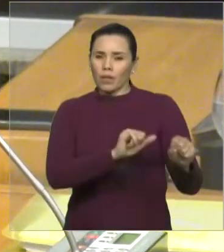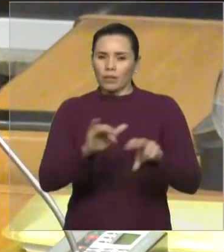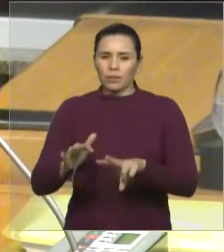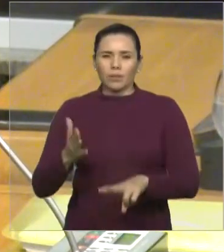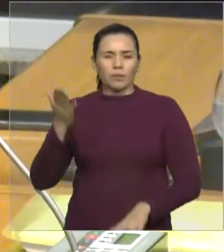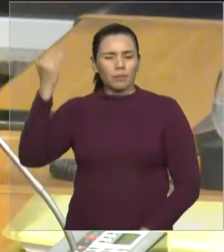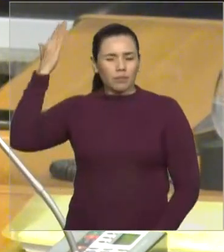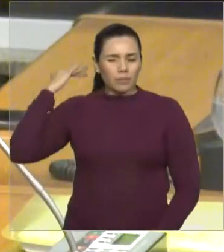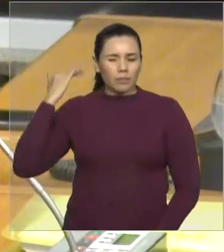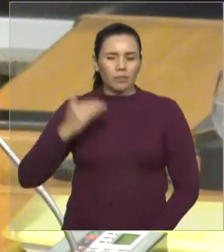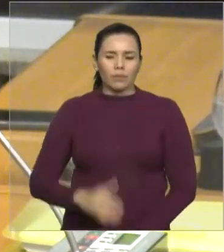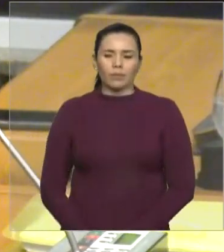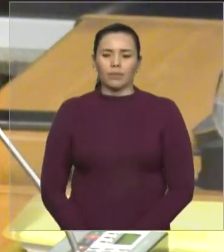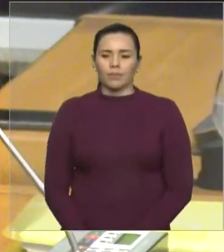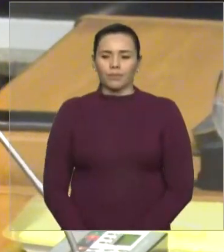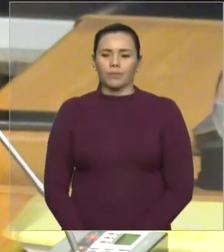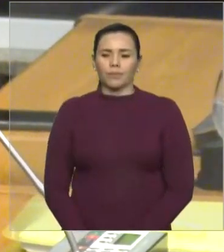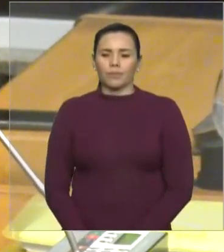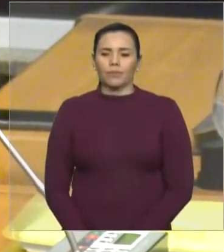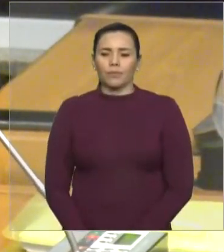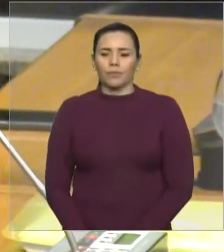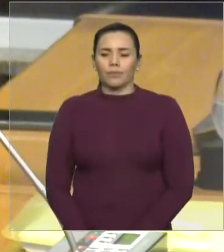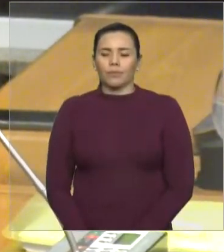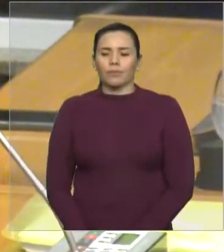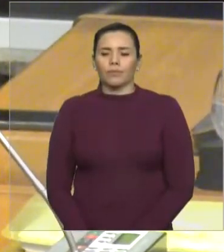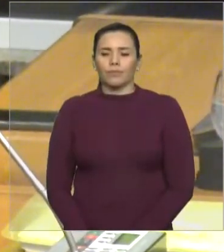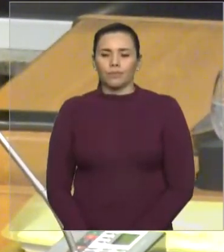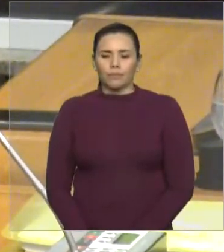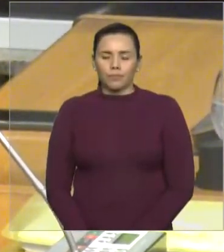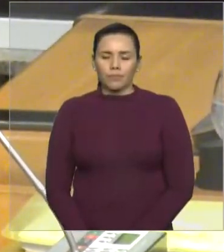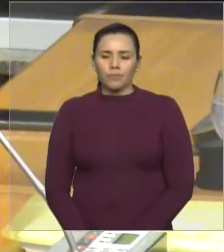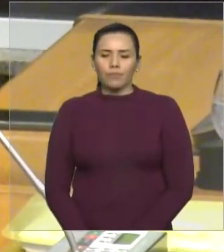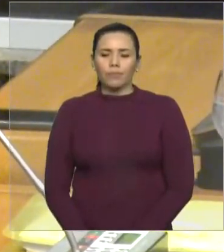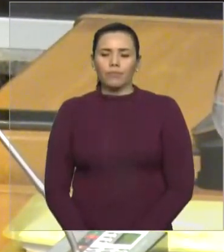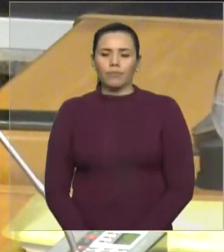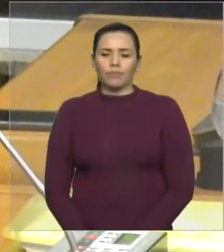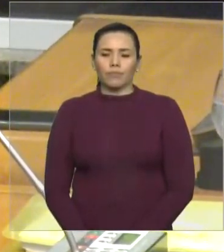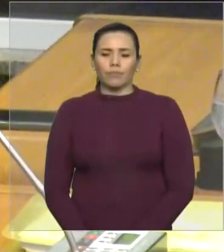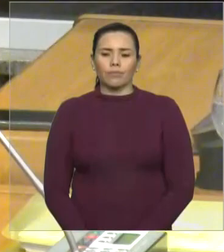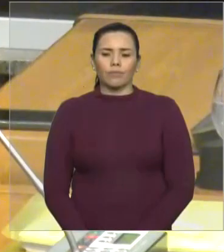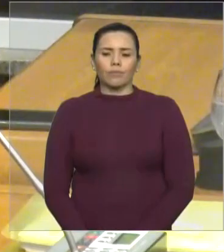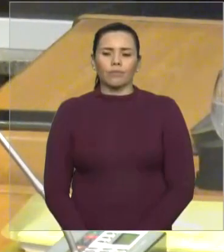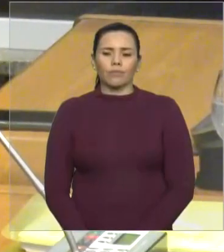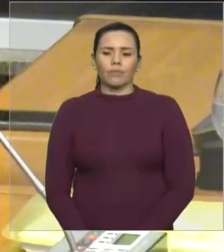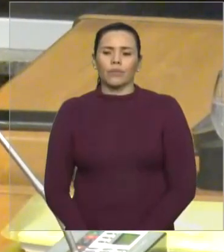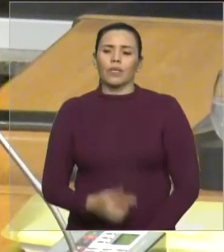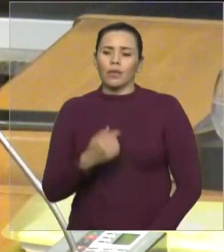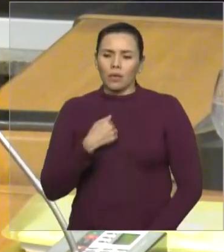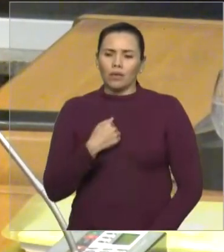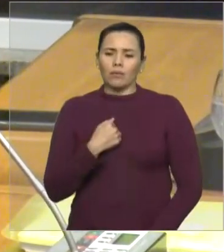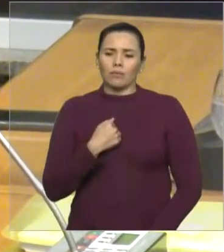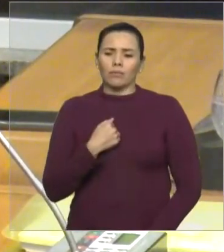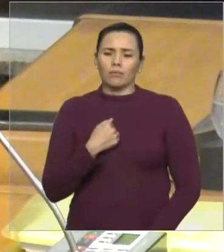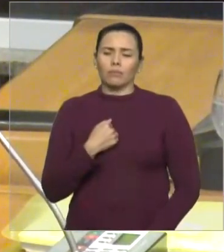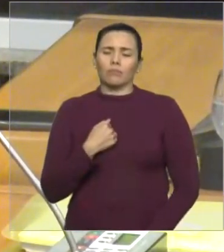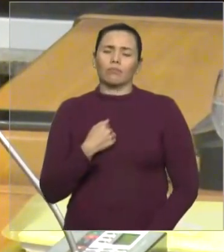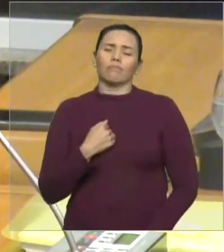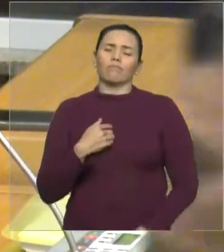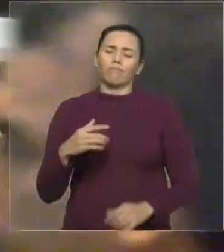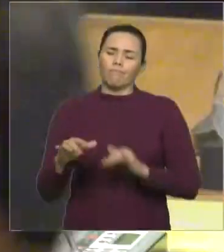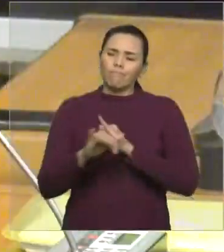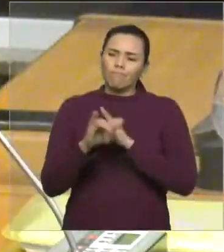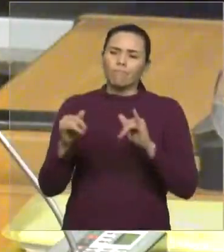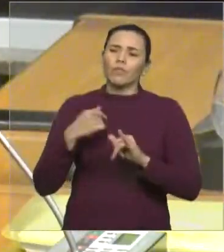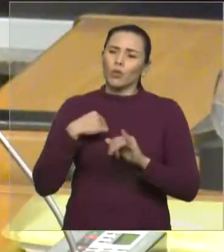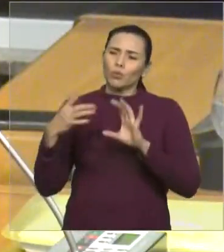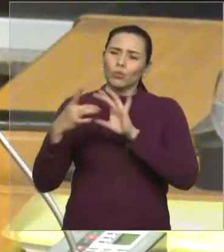tribuna, e também fazer hoje inúmeros jornais em relação a isso, eu quero me associar a essa luta dos alunos, enquanto o